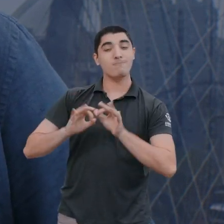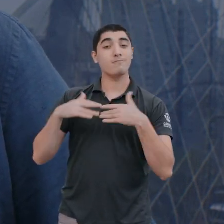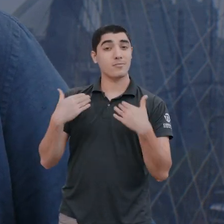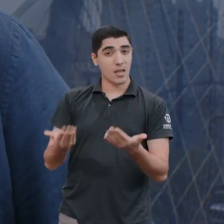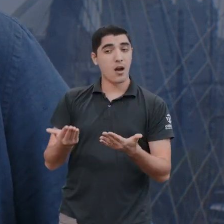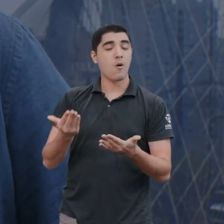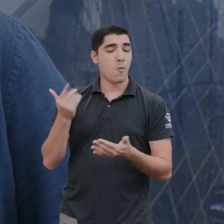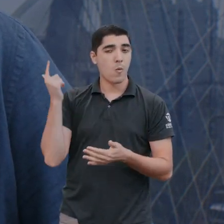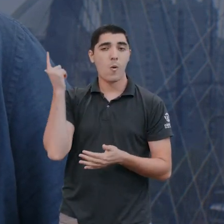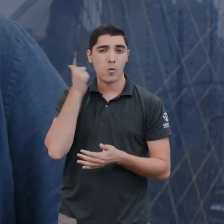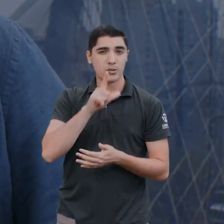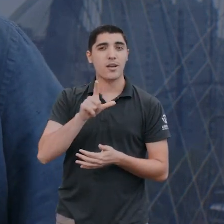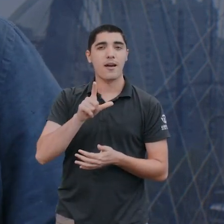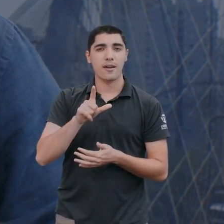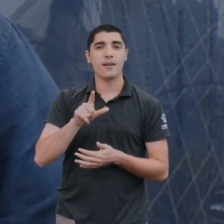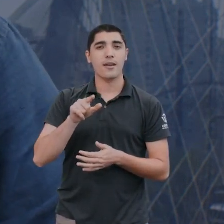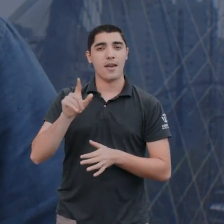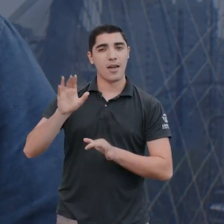Então, você consegue